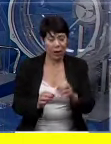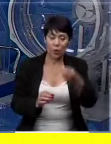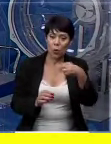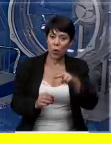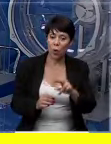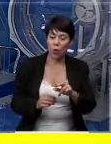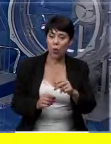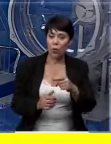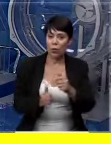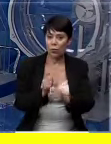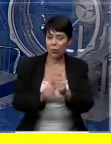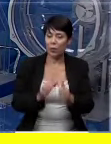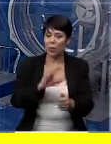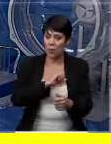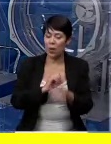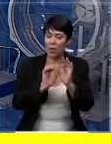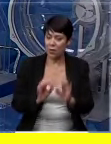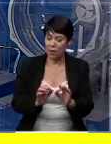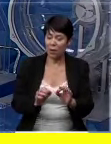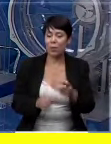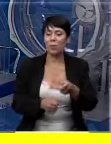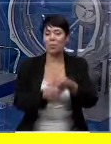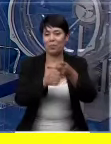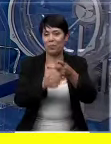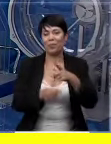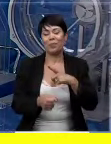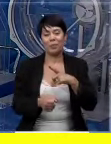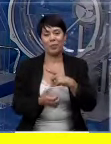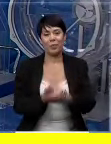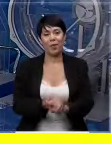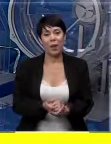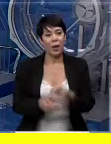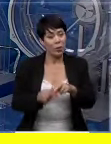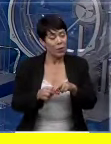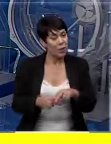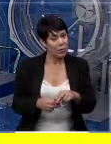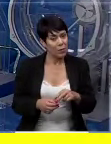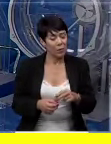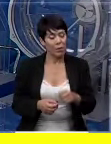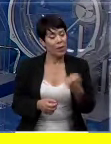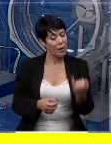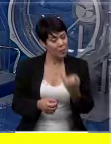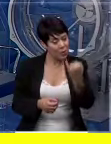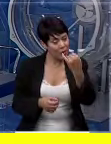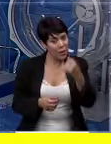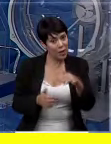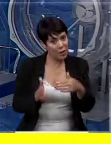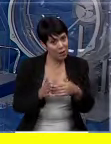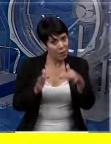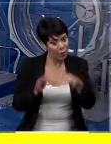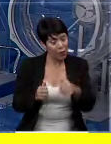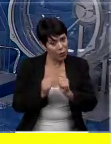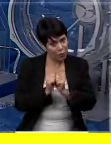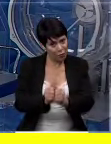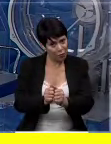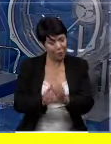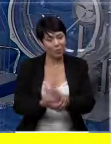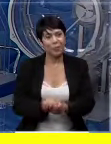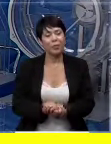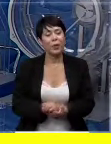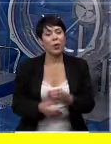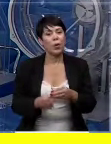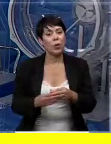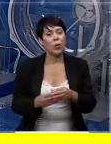acertar o time do coração, você ganha prêmios. É importante você conferir a sua aposta do início ao fim, viu? Este é o concurso